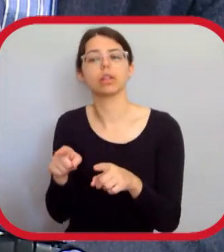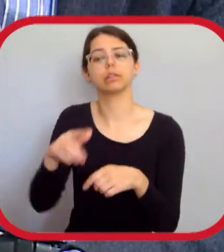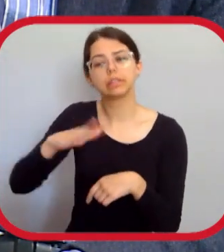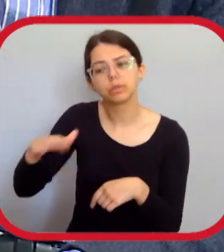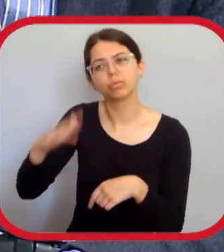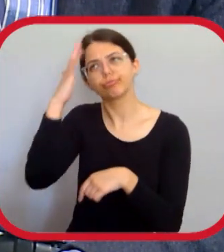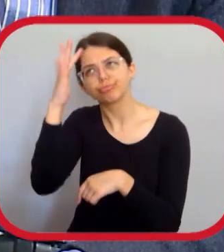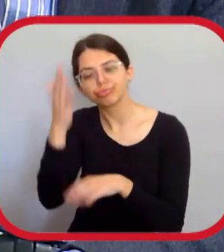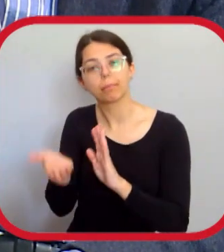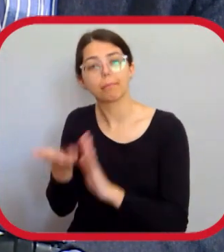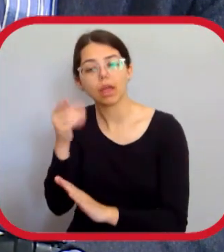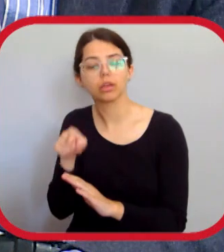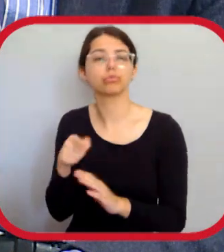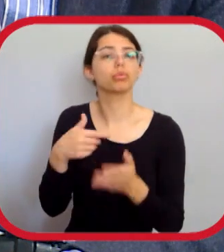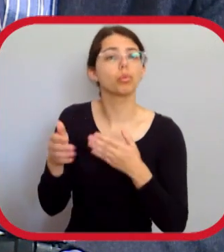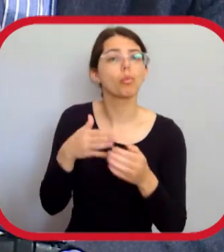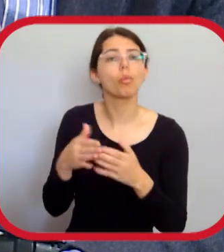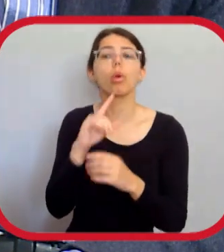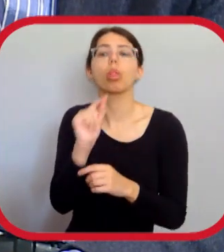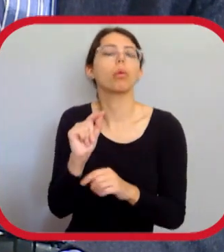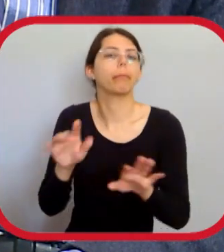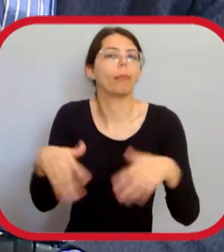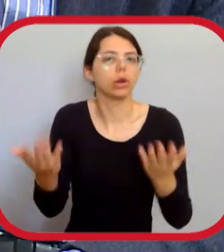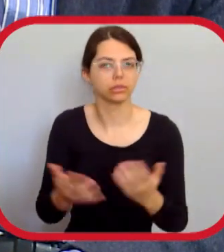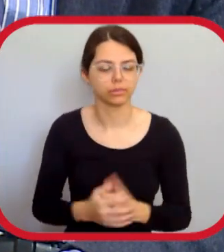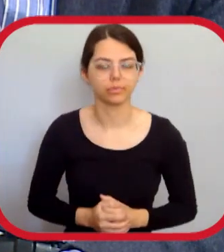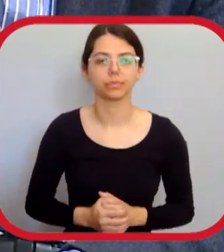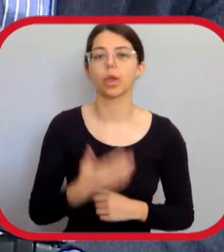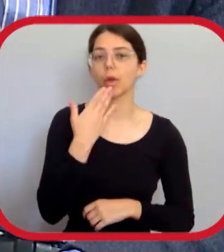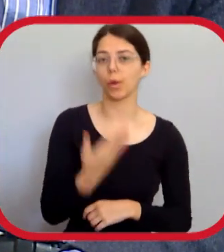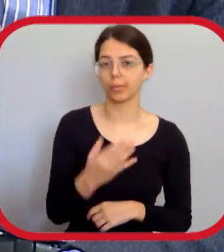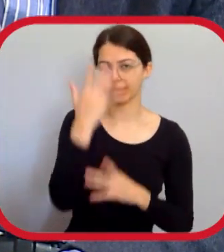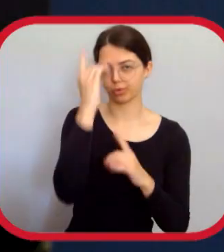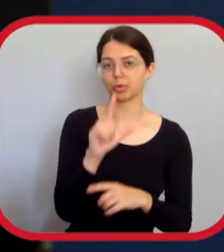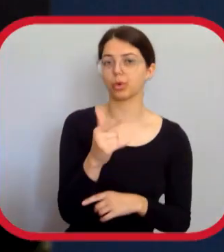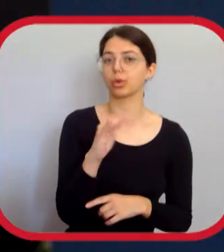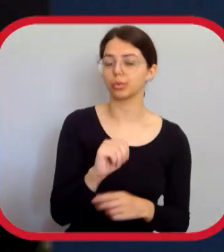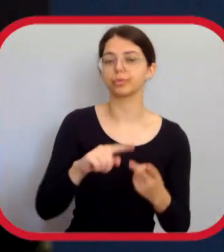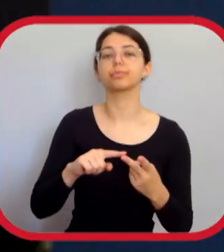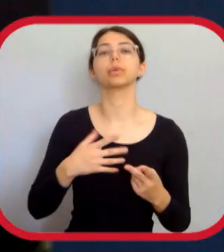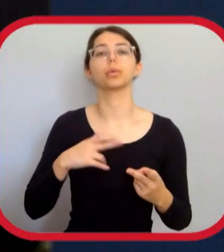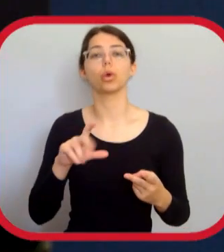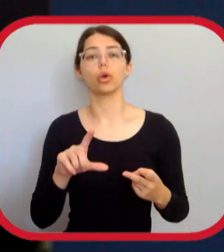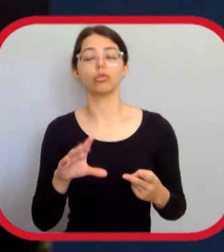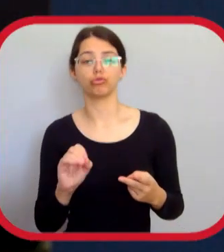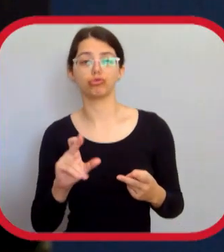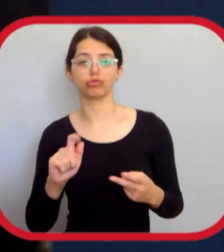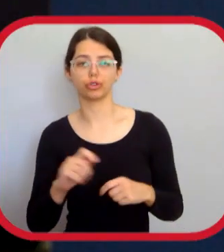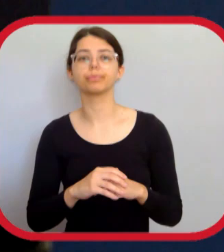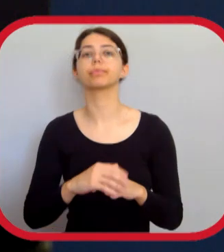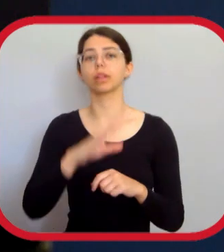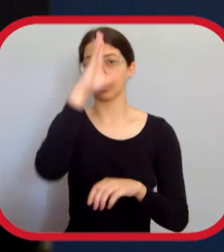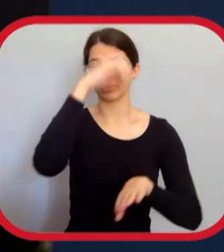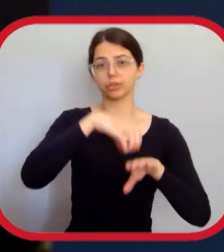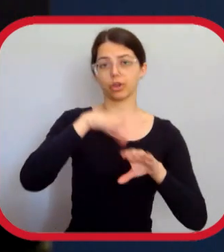mais científicas, independentemente do seu cognome. Obrigada, professor Luís. Professor Jorge Veríssimo, a dotação que o Ministério da